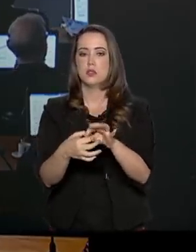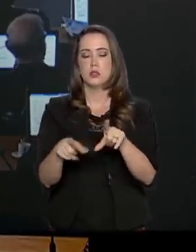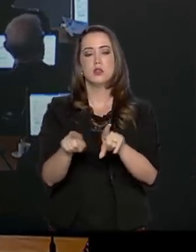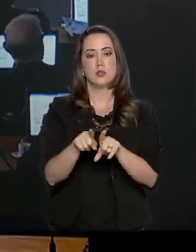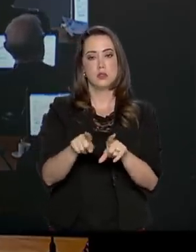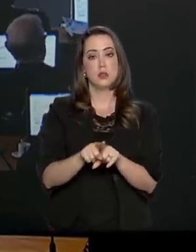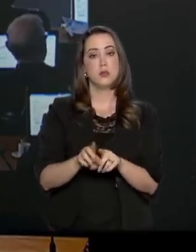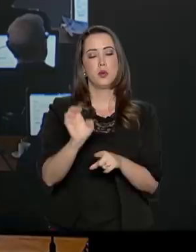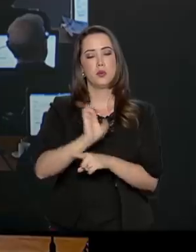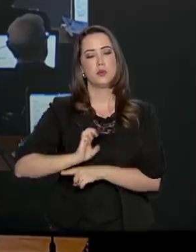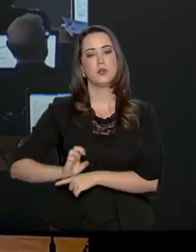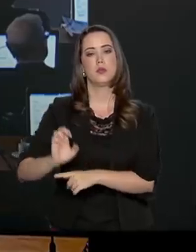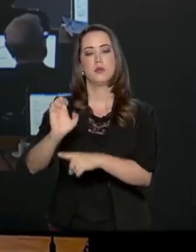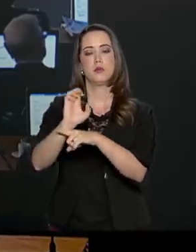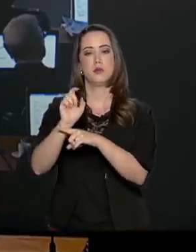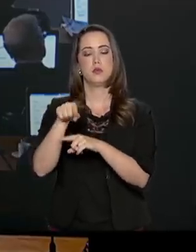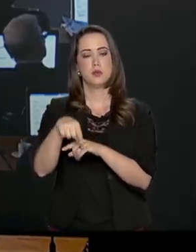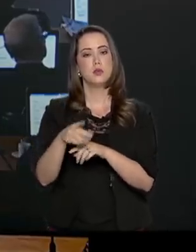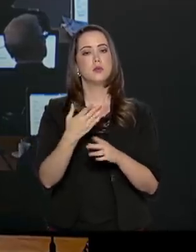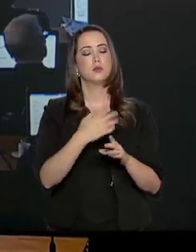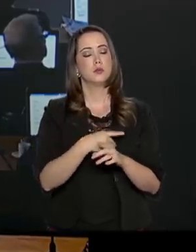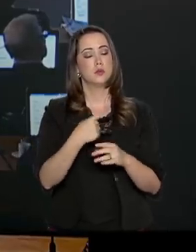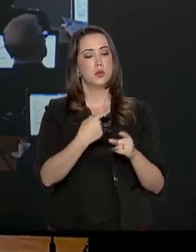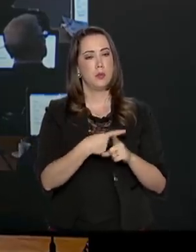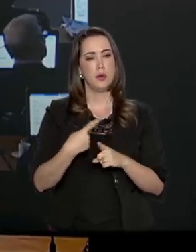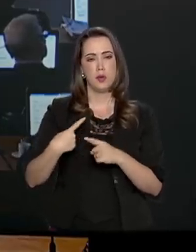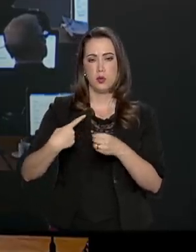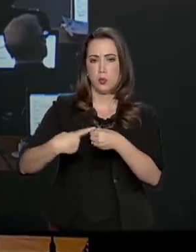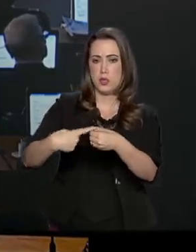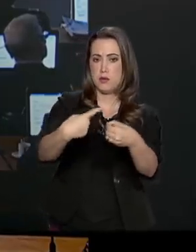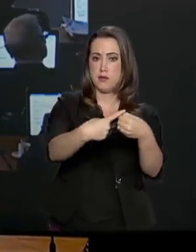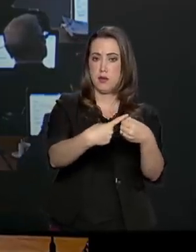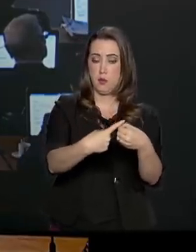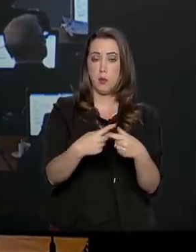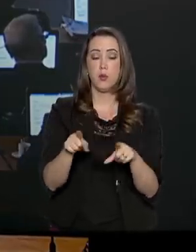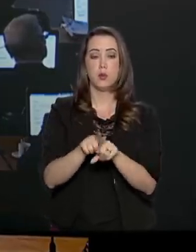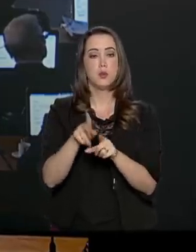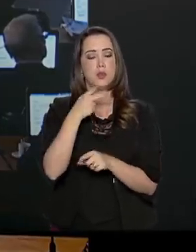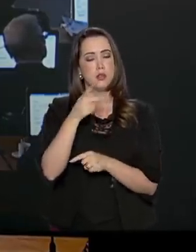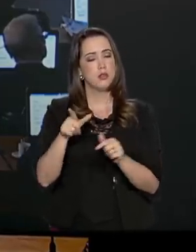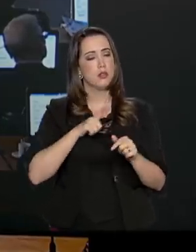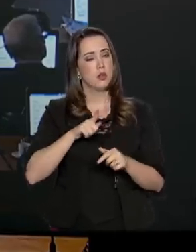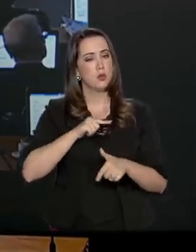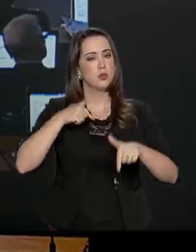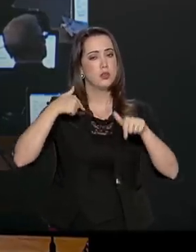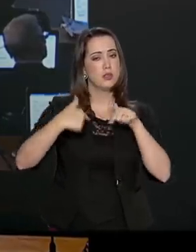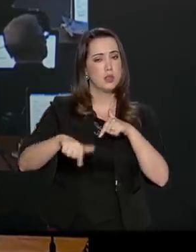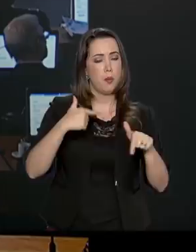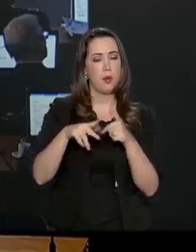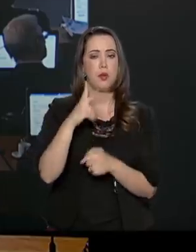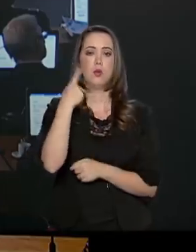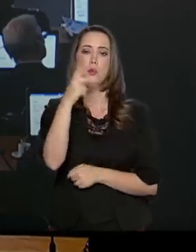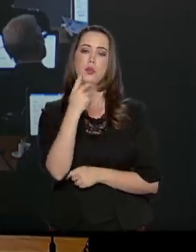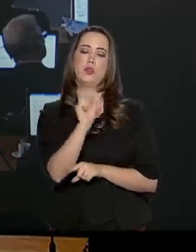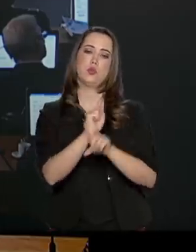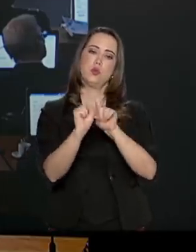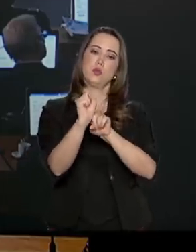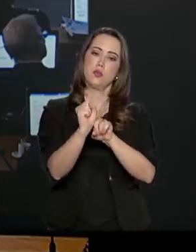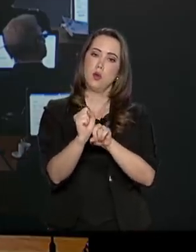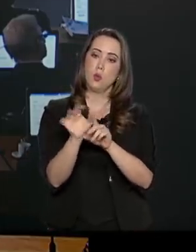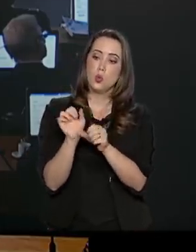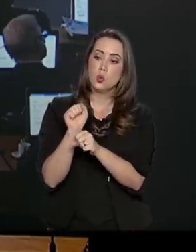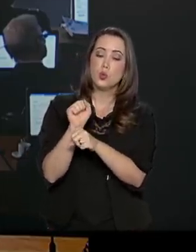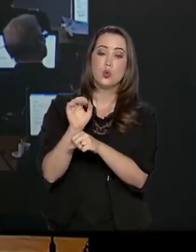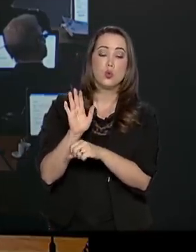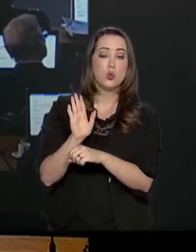órgãos estaduais e do município em questão, para que houvesse uma ação, vamos dizer assim, uma política social